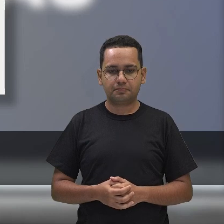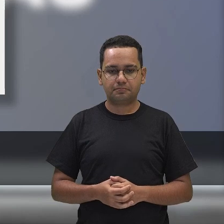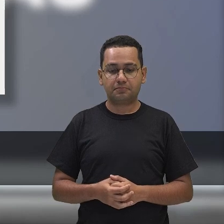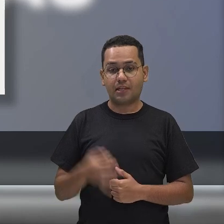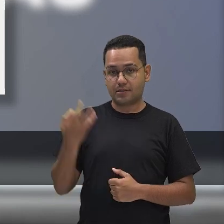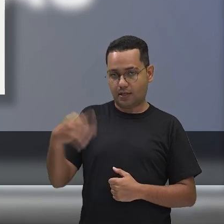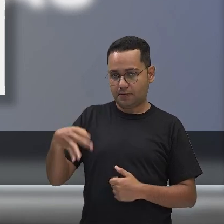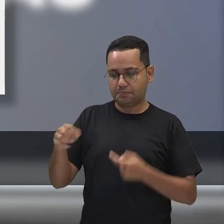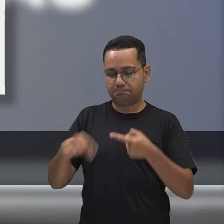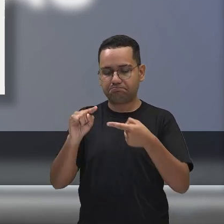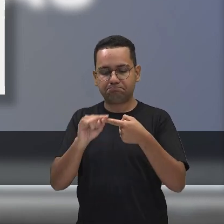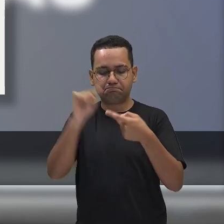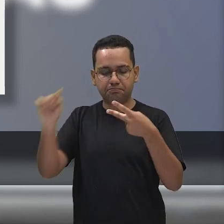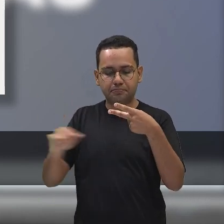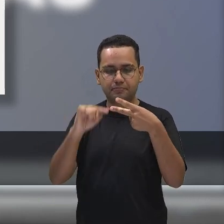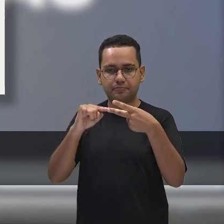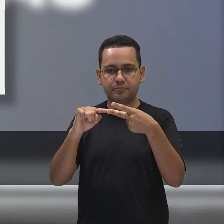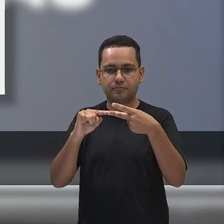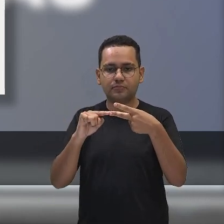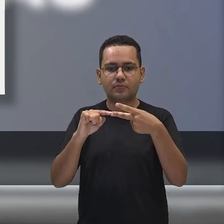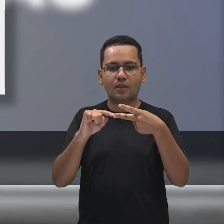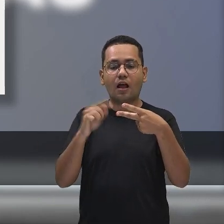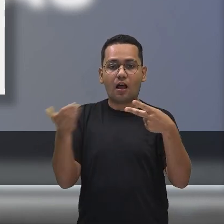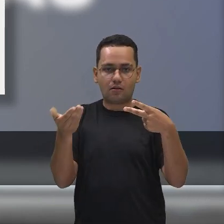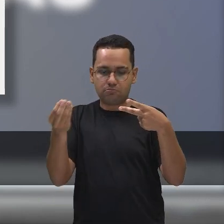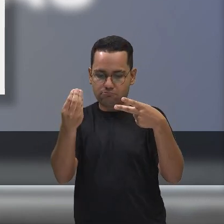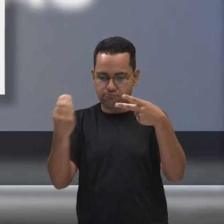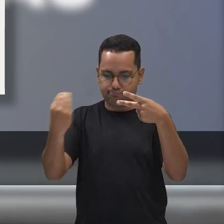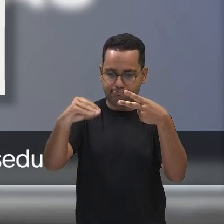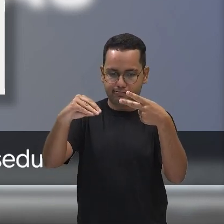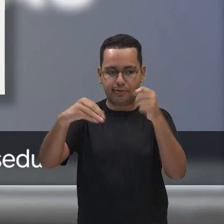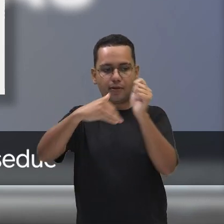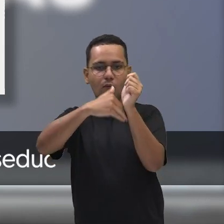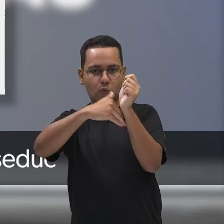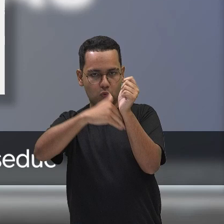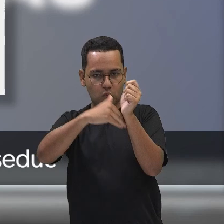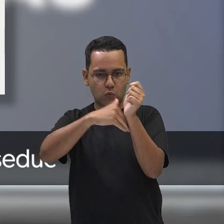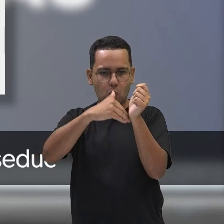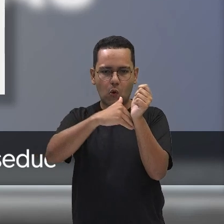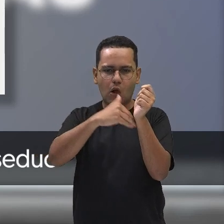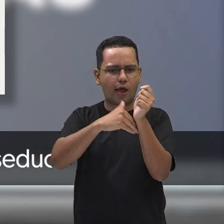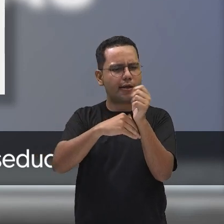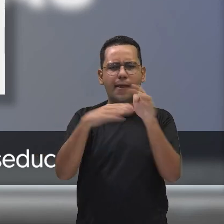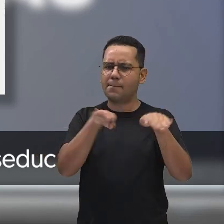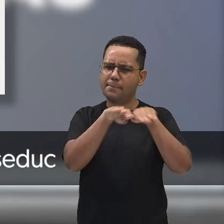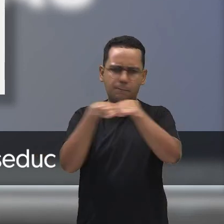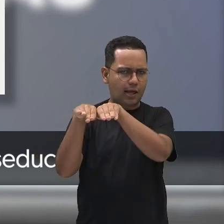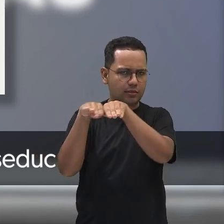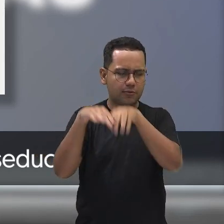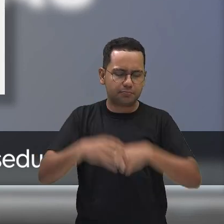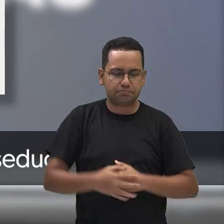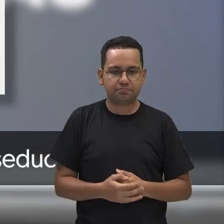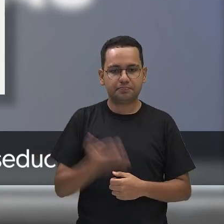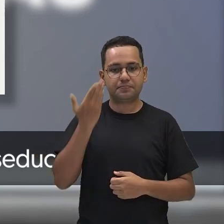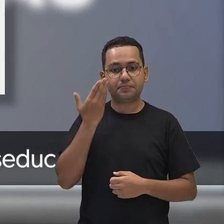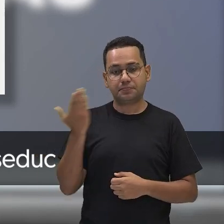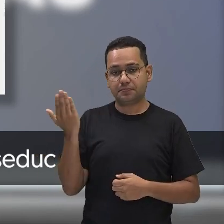18. Em seguida, inserir a senha para usuários, que sempre será padrão para todas as salas: